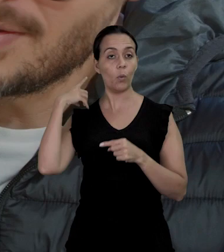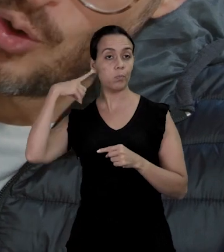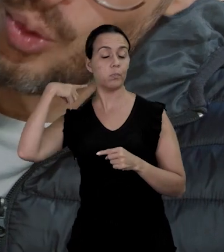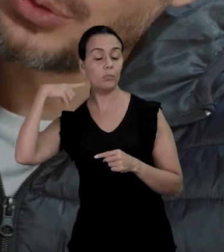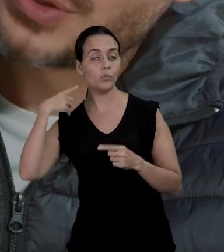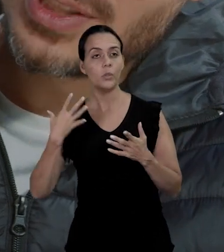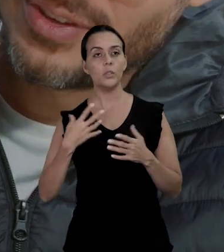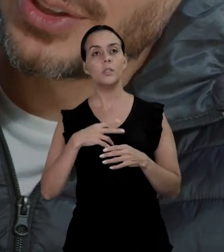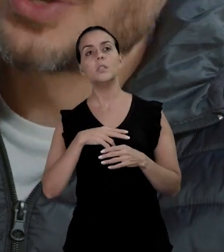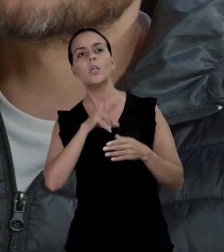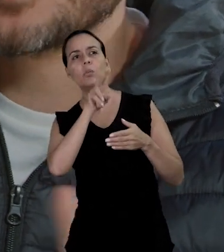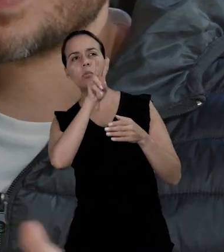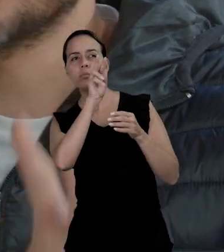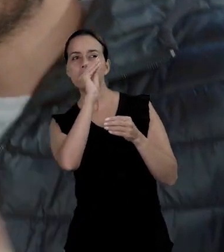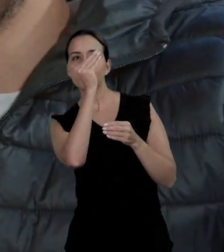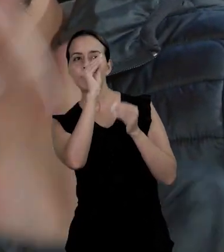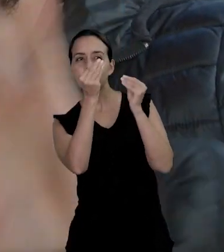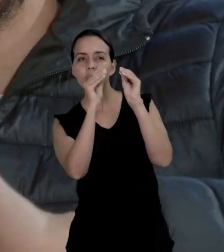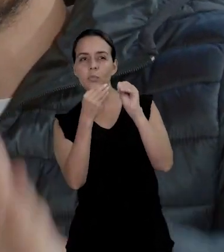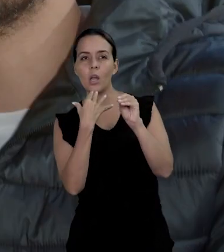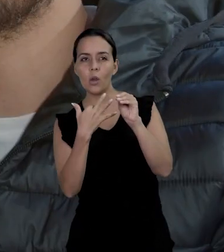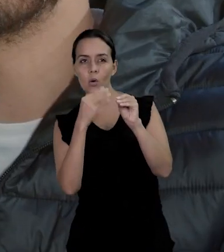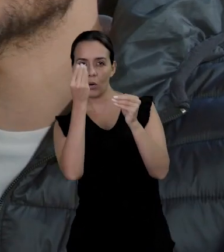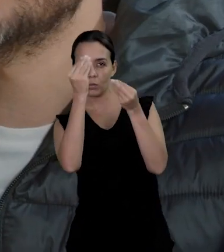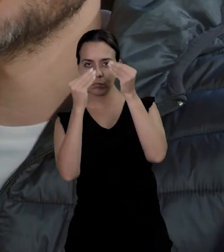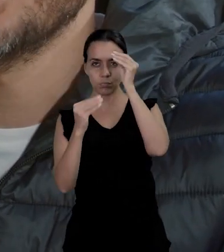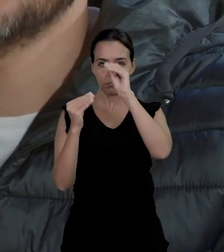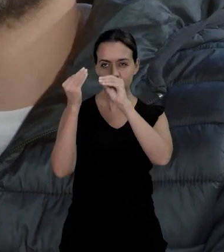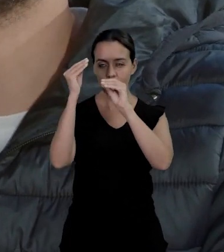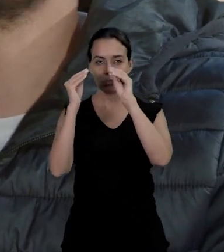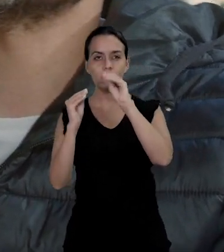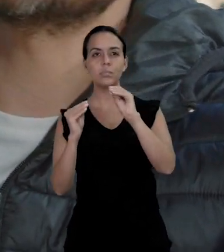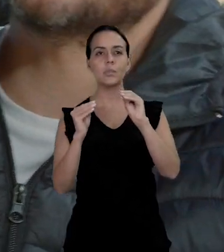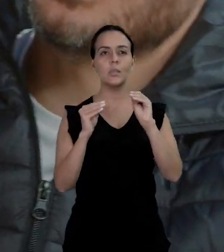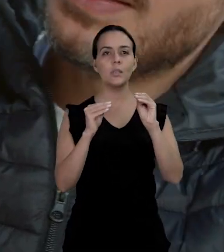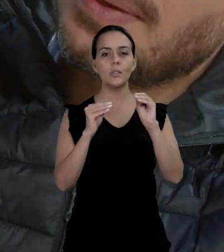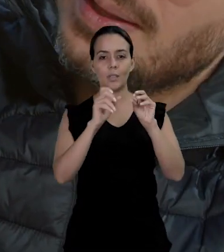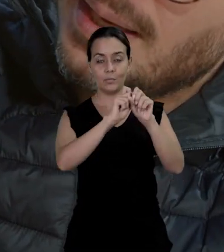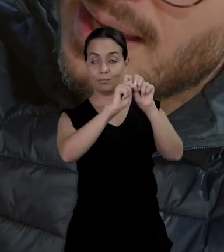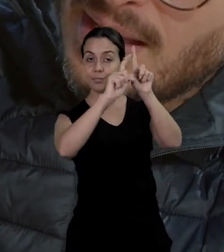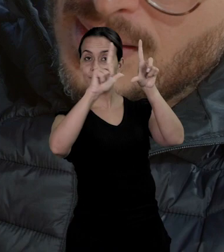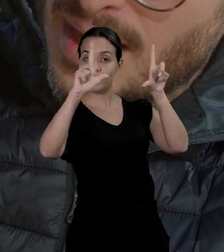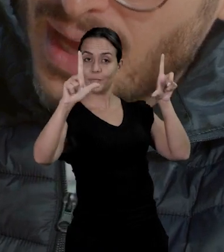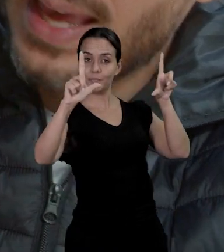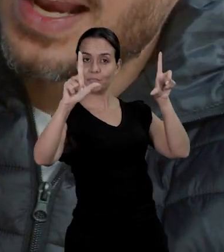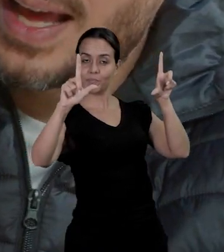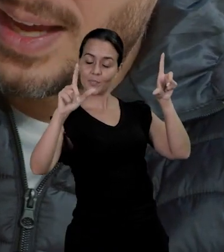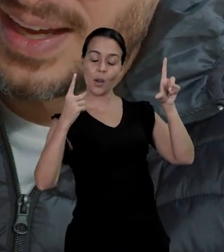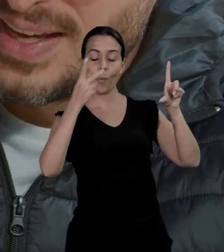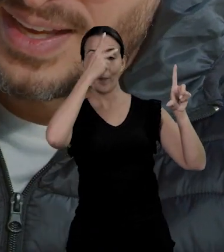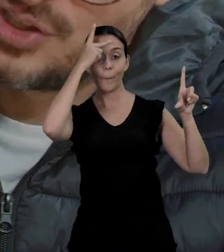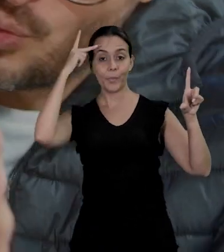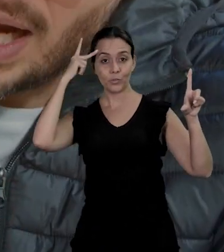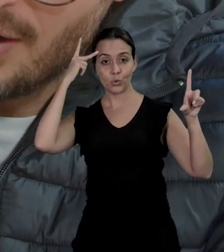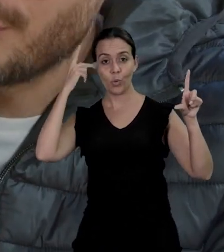E aí um dos desenvolvedores foi apresentar lá a nova interface e a gente falou, a gente não está entendendo ali tinha um gráfico,